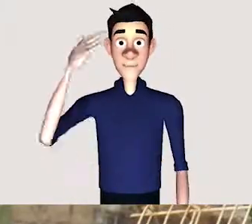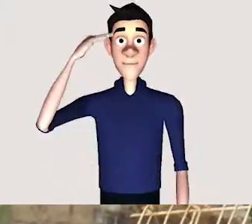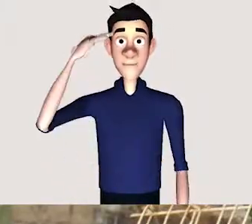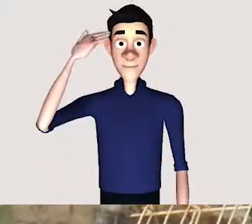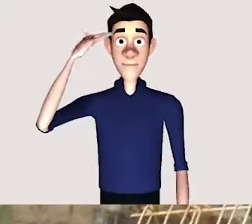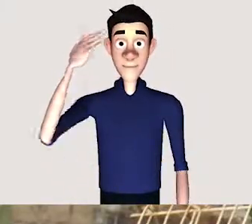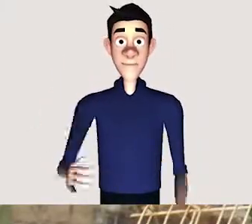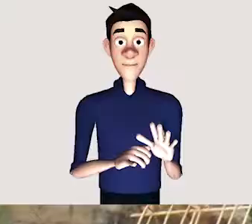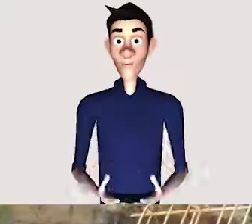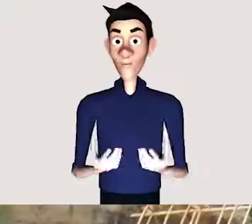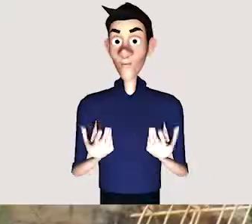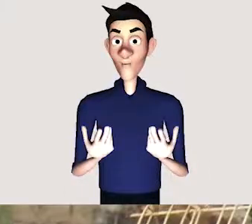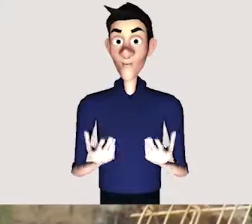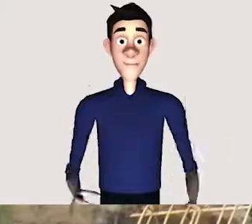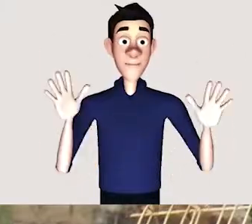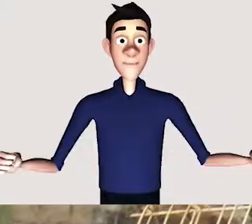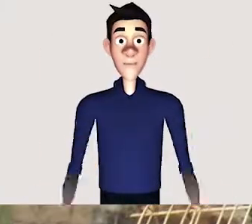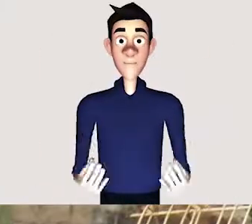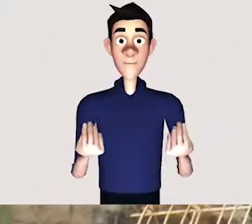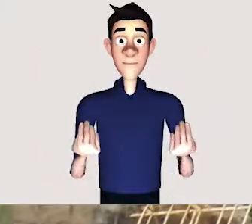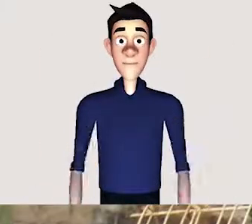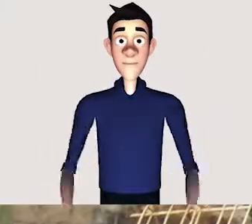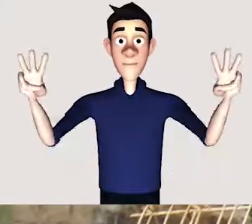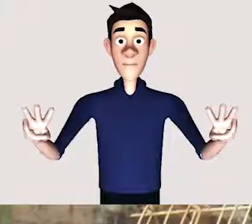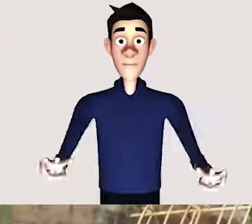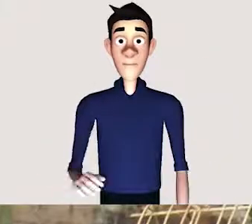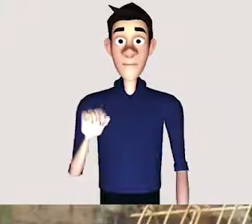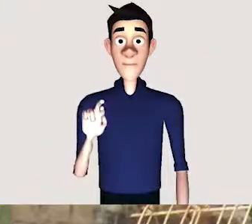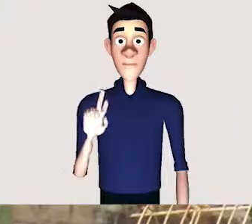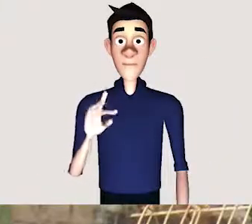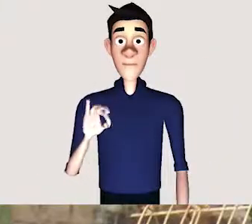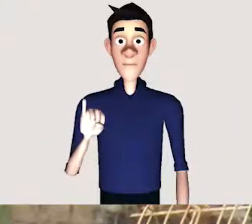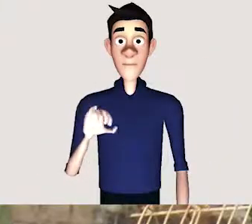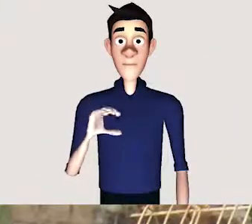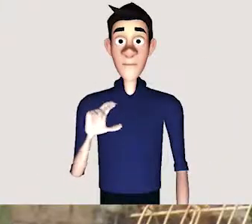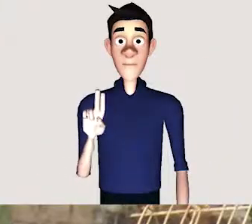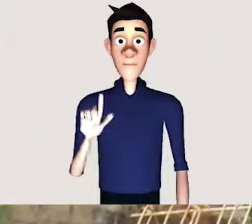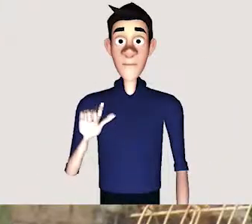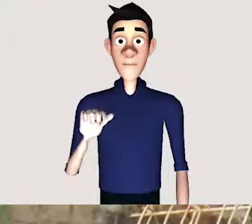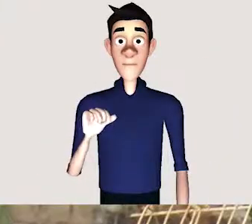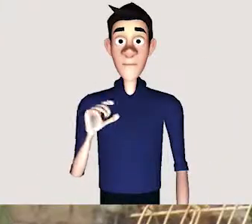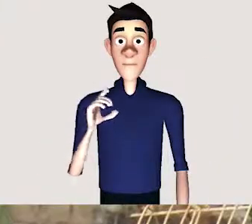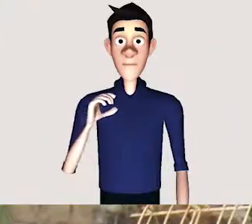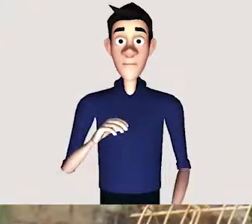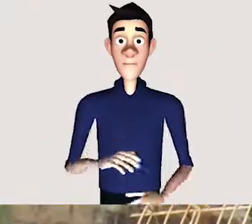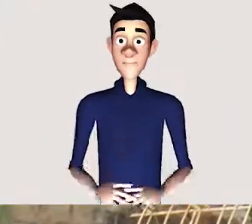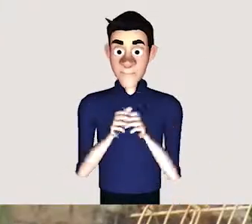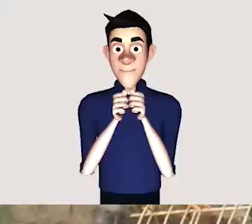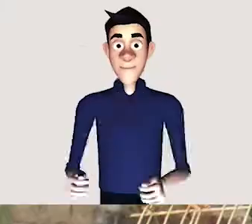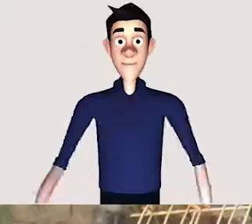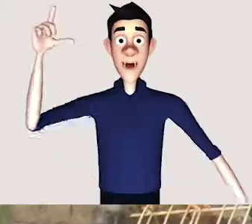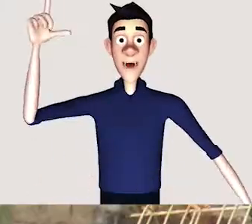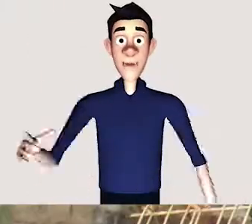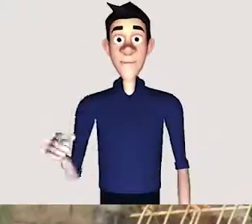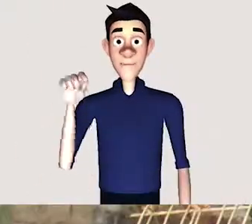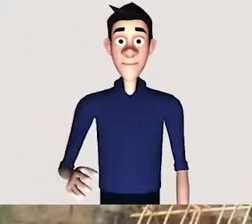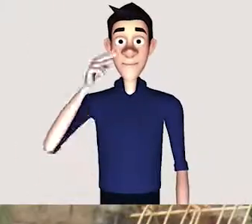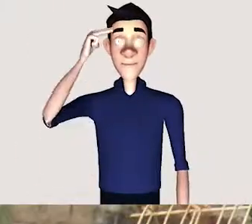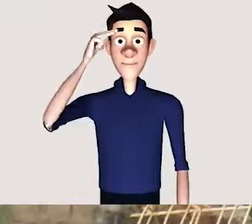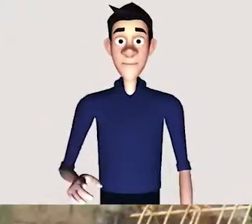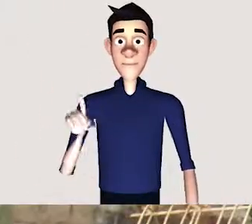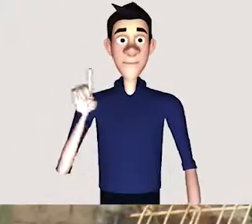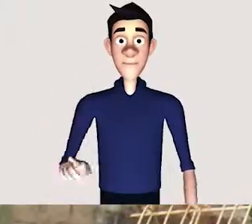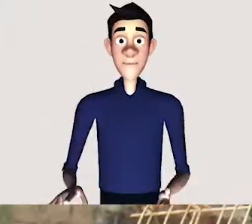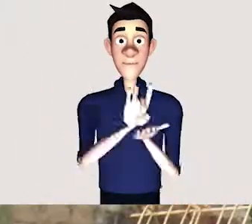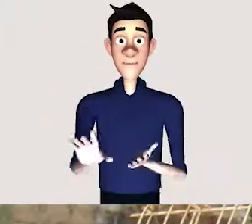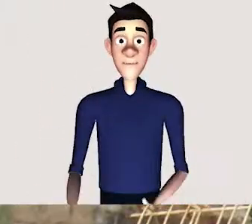num instrumento de luta para a defesa da terra, para a defesa do direito à moradia, para a